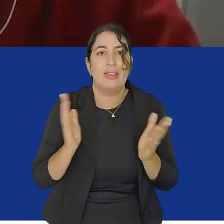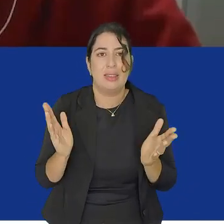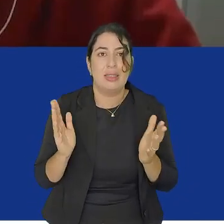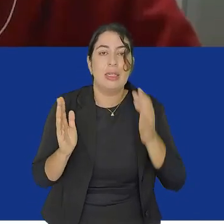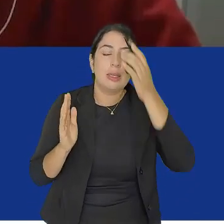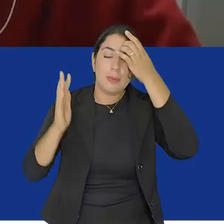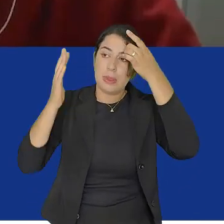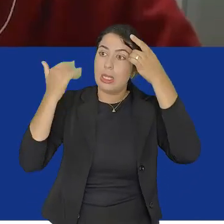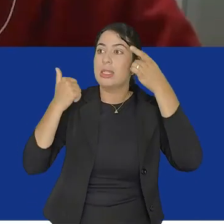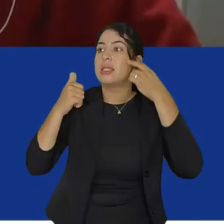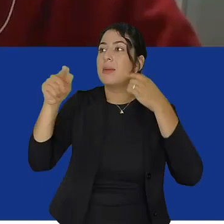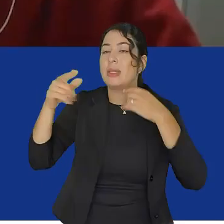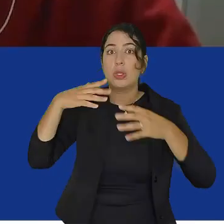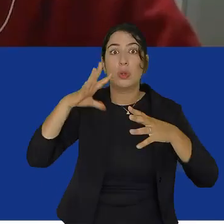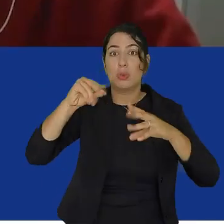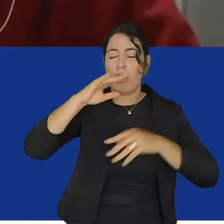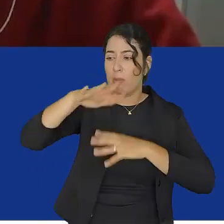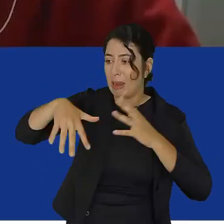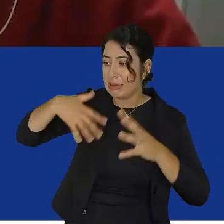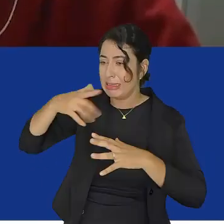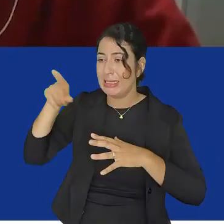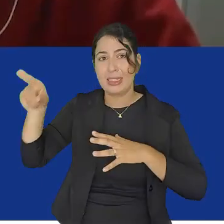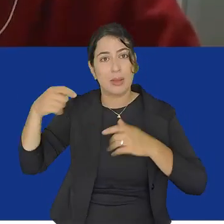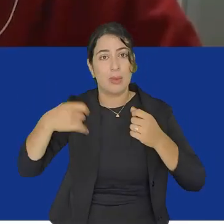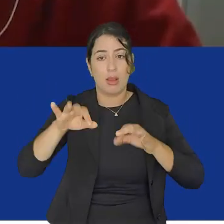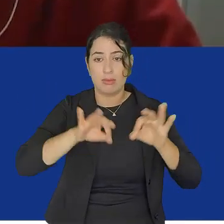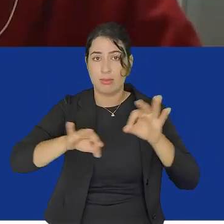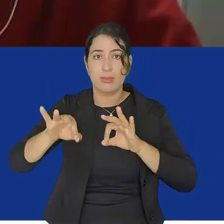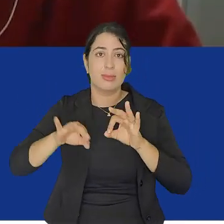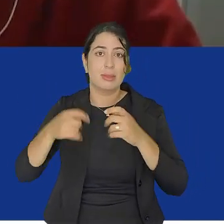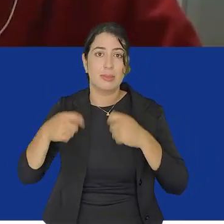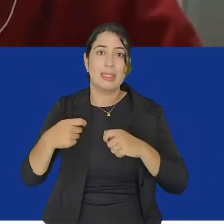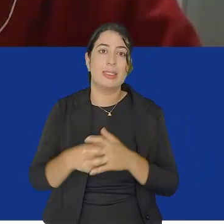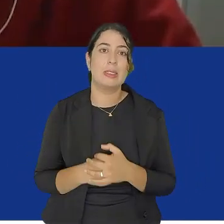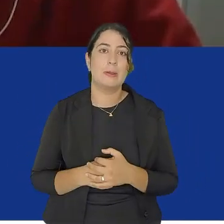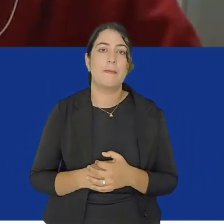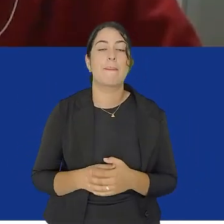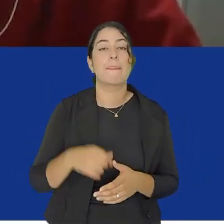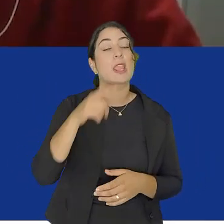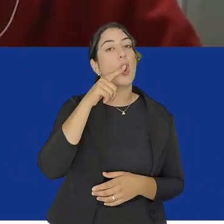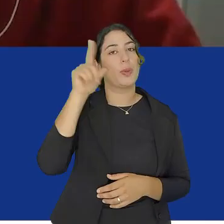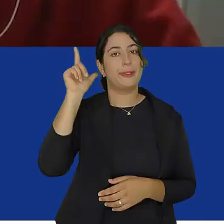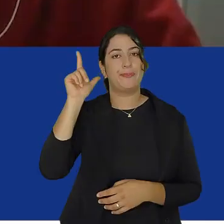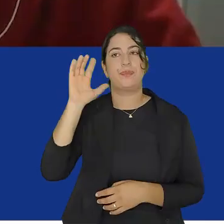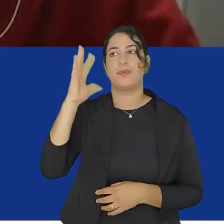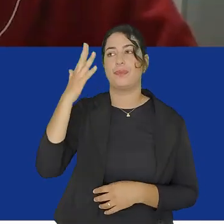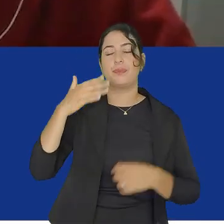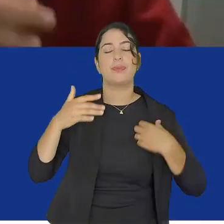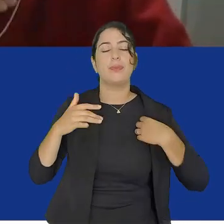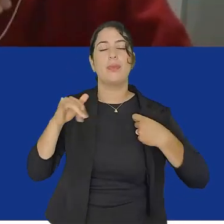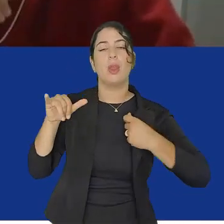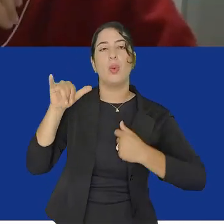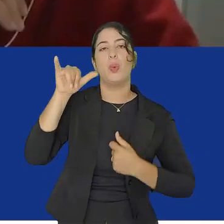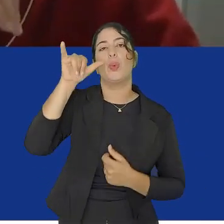crises pequenas e aquelas que desorganizam tudo. E eu estava vindo para cá no avião ontem, e aí sentou